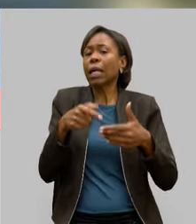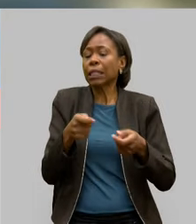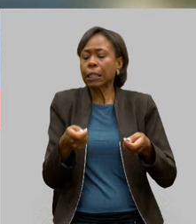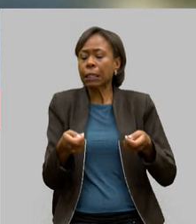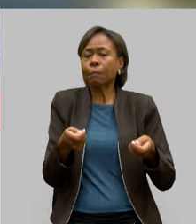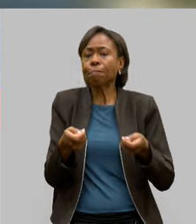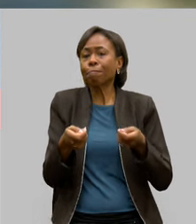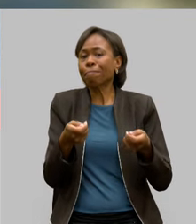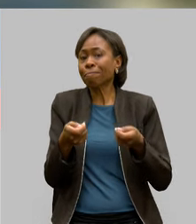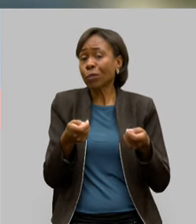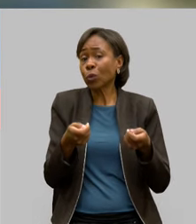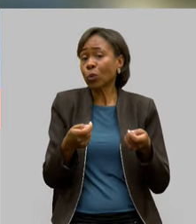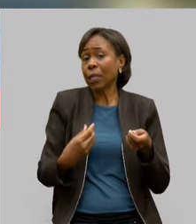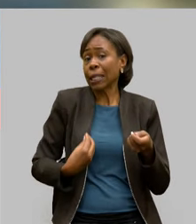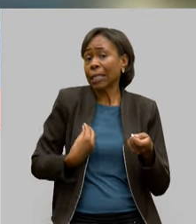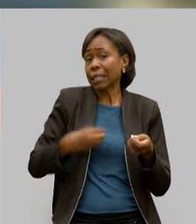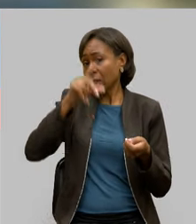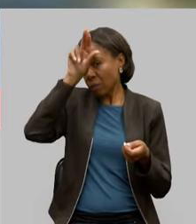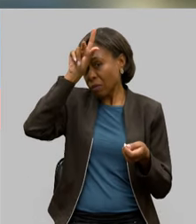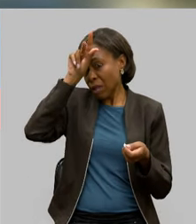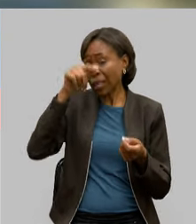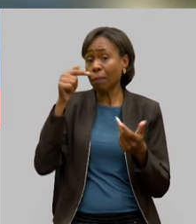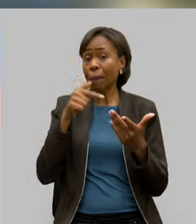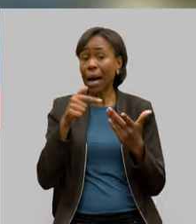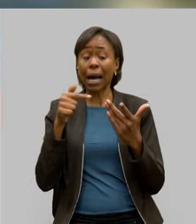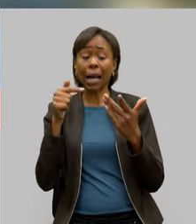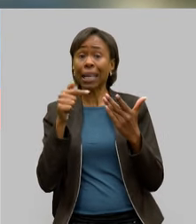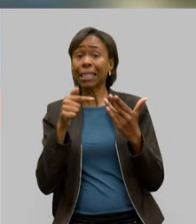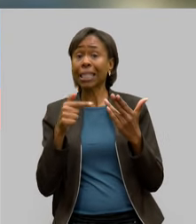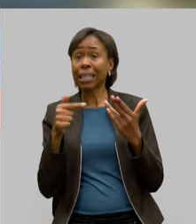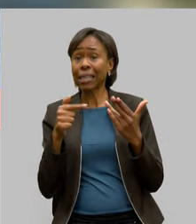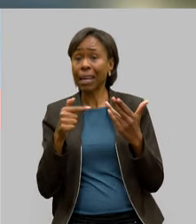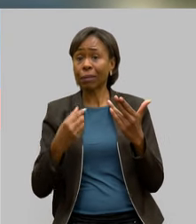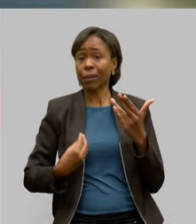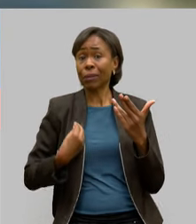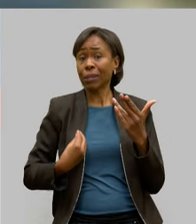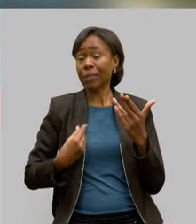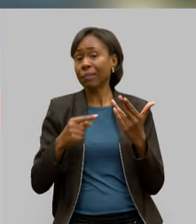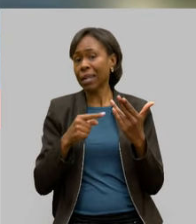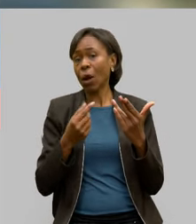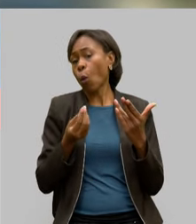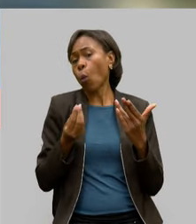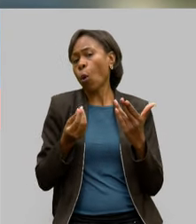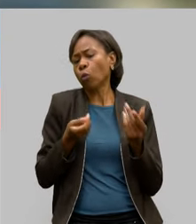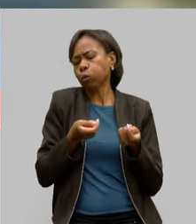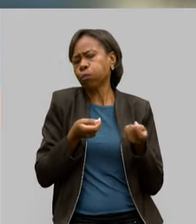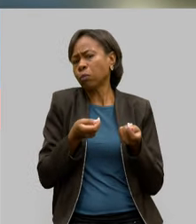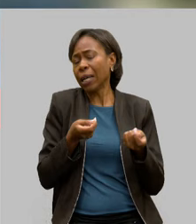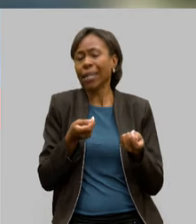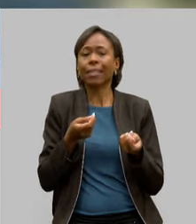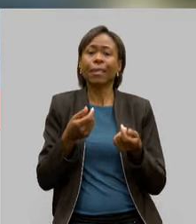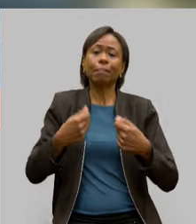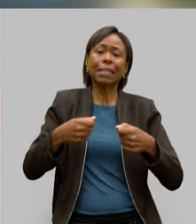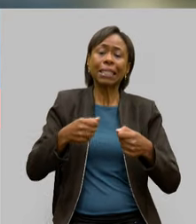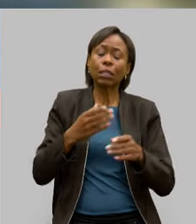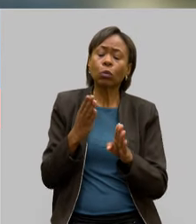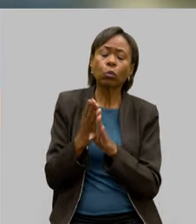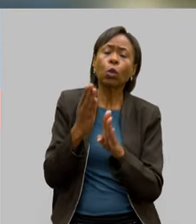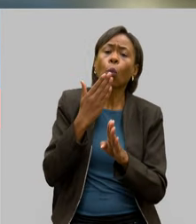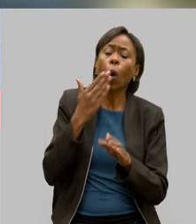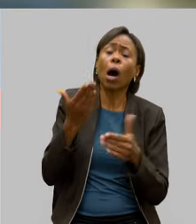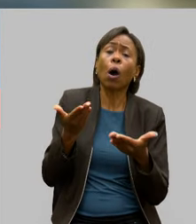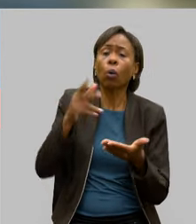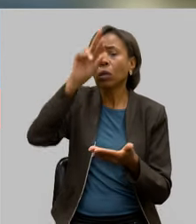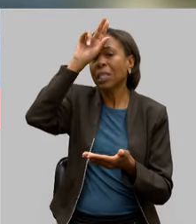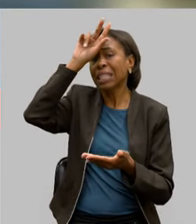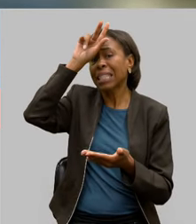para cannabis né é através ah de descobrir que insetos que ocorrem na cultura